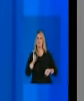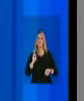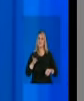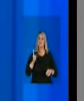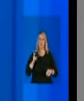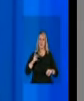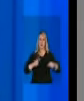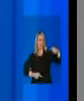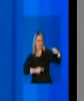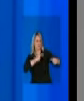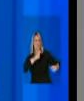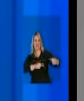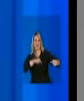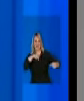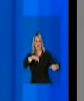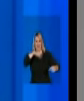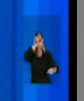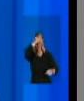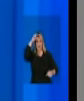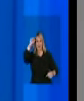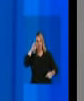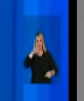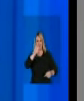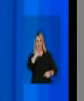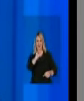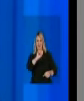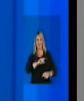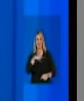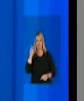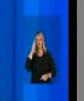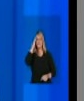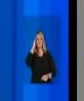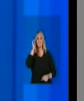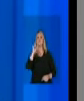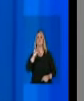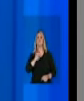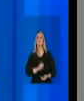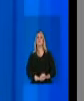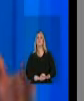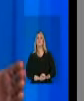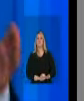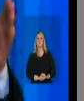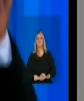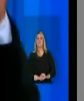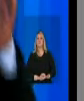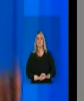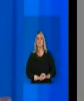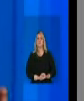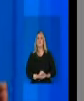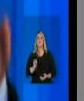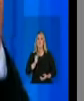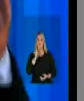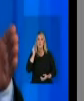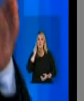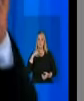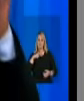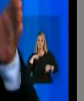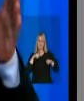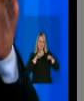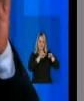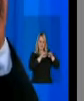o debate aqui na Prefeitura do Rio. E a gente sabe que é importante ter um alinhamento